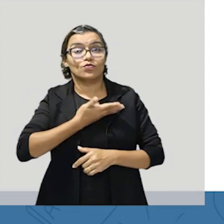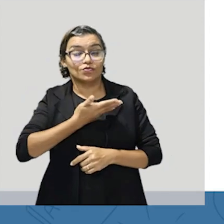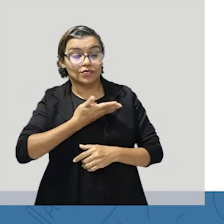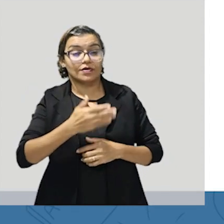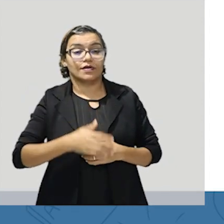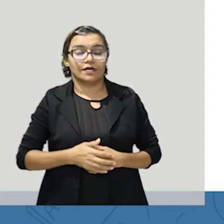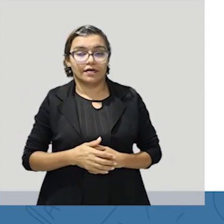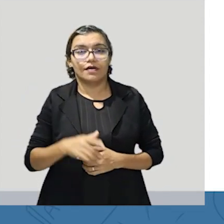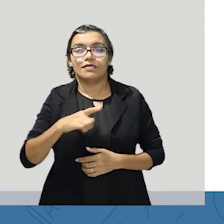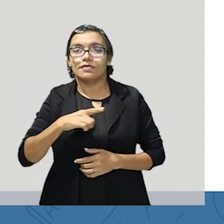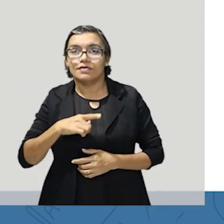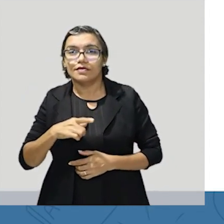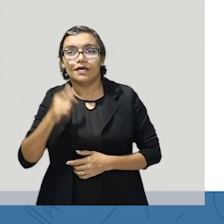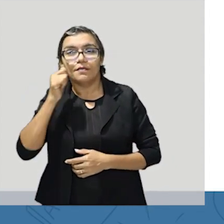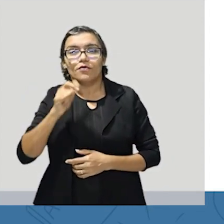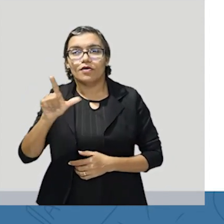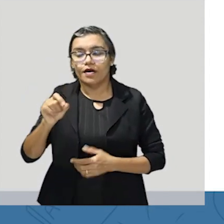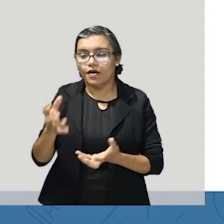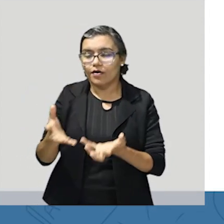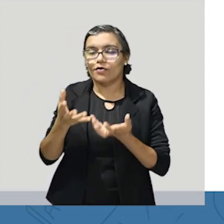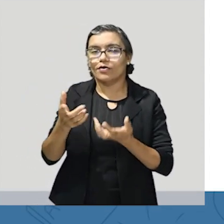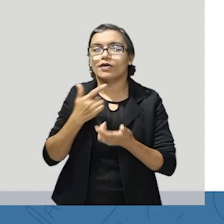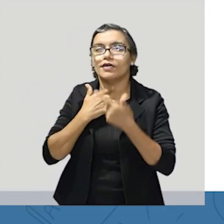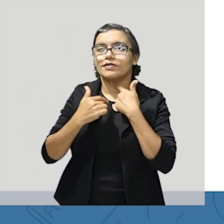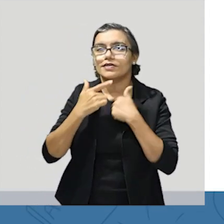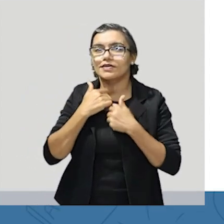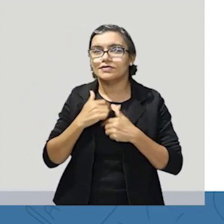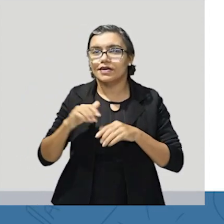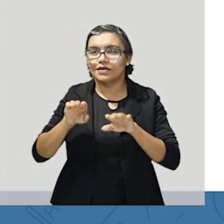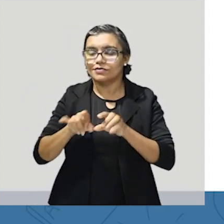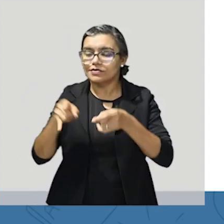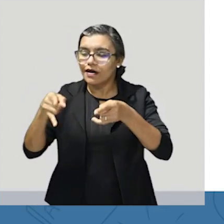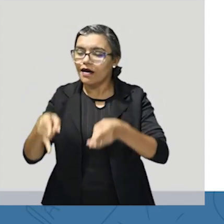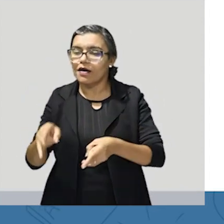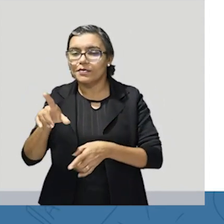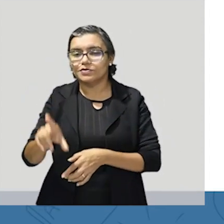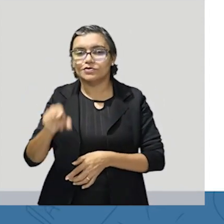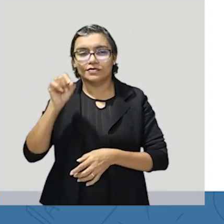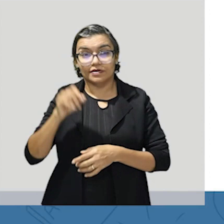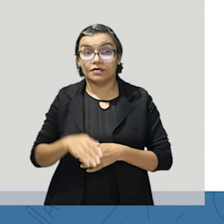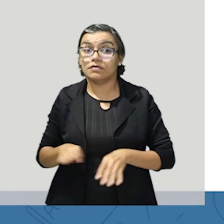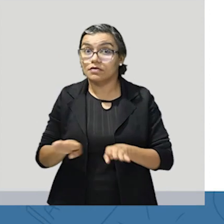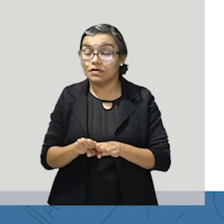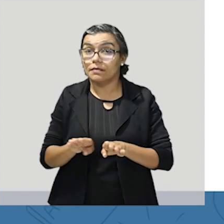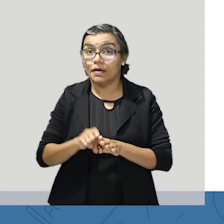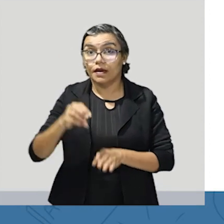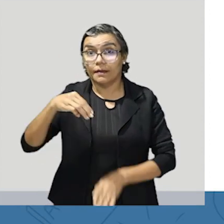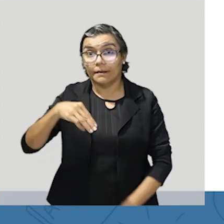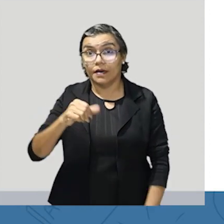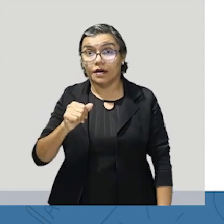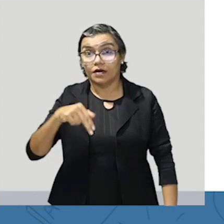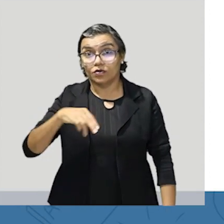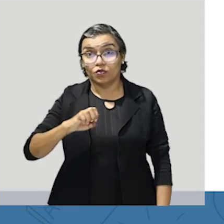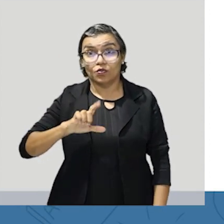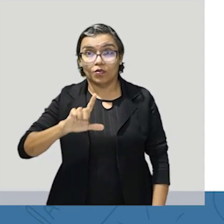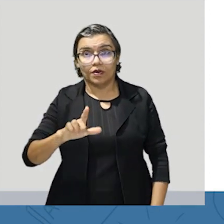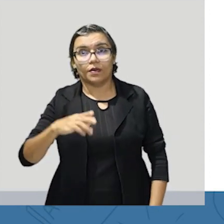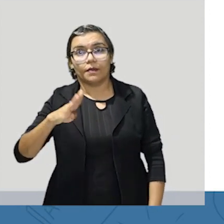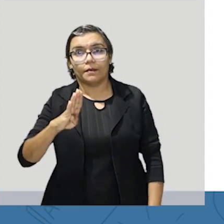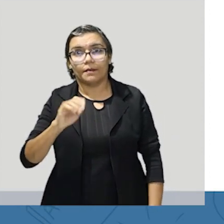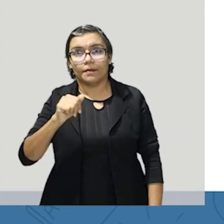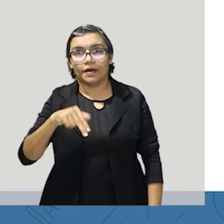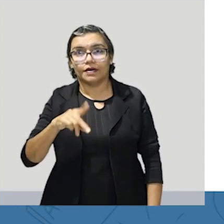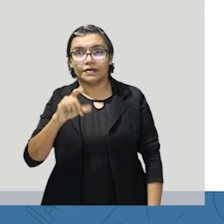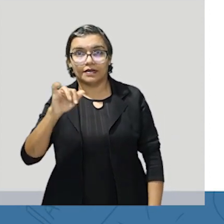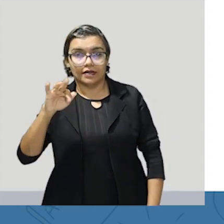na cama que escolherei vou-me embora para passar da Manuel Bandeira também Modernista por isso que a gente tem essa